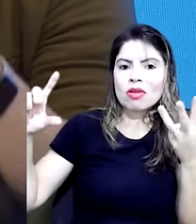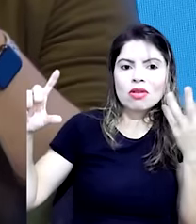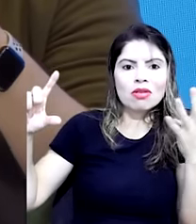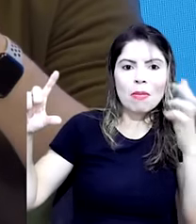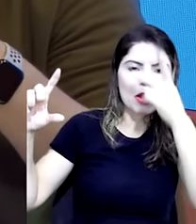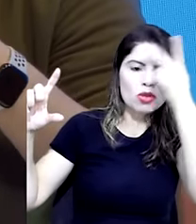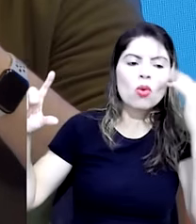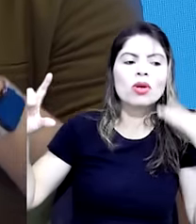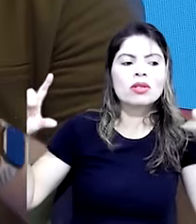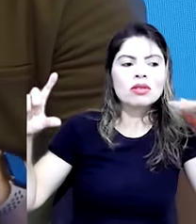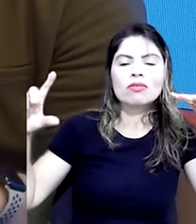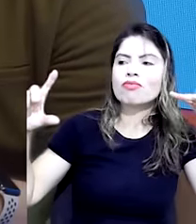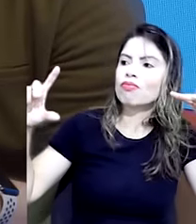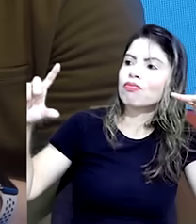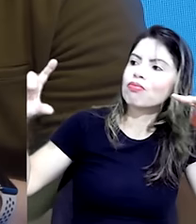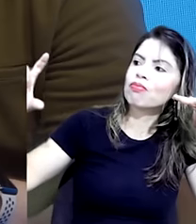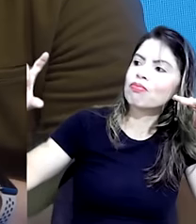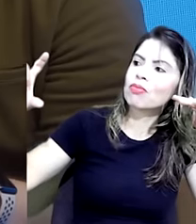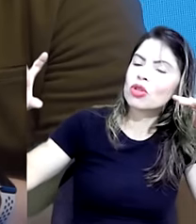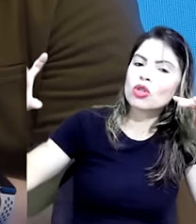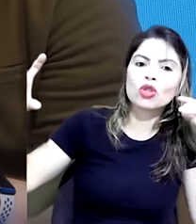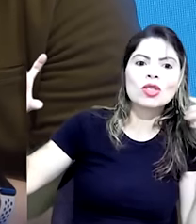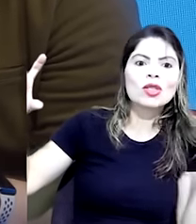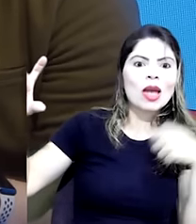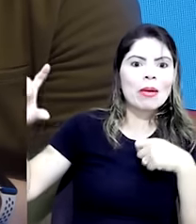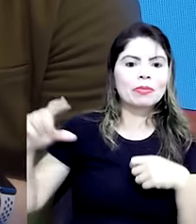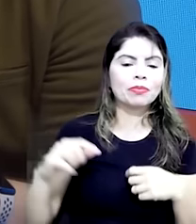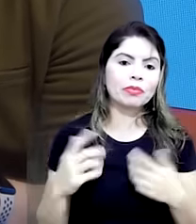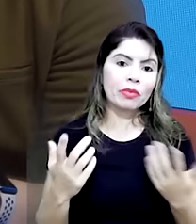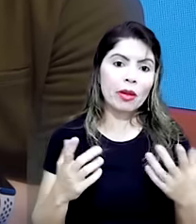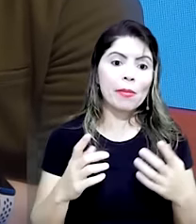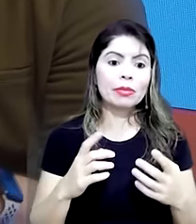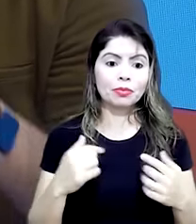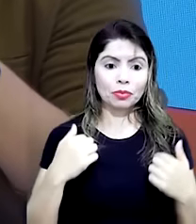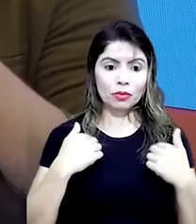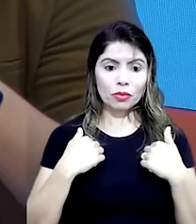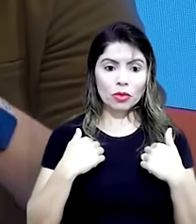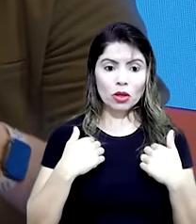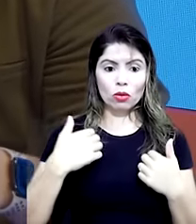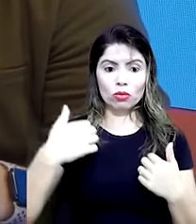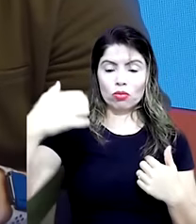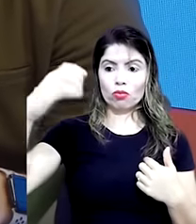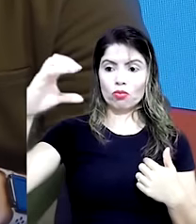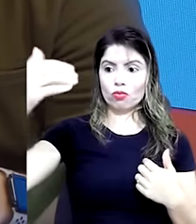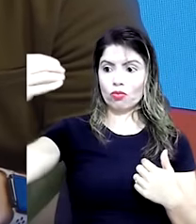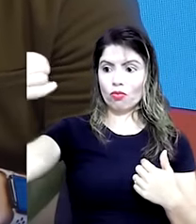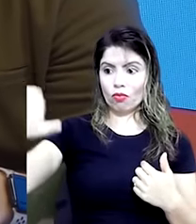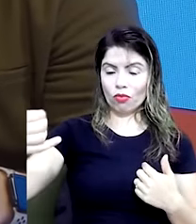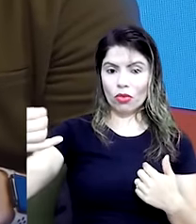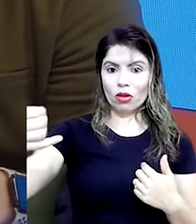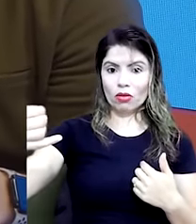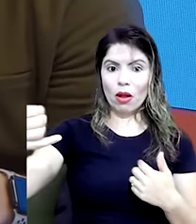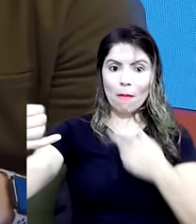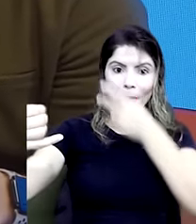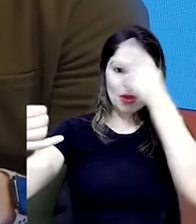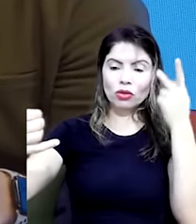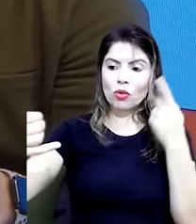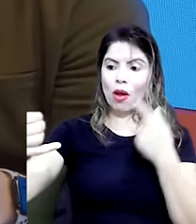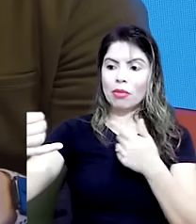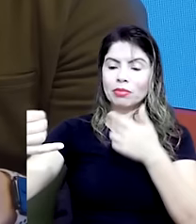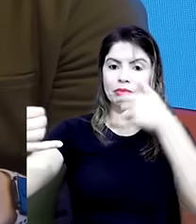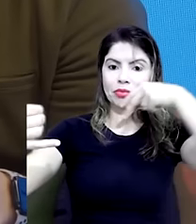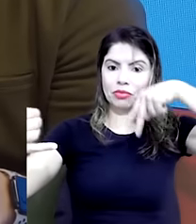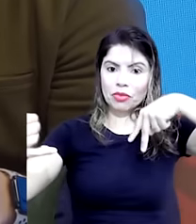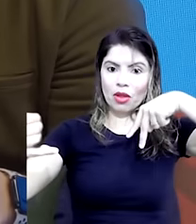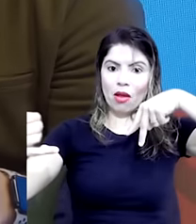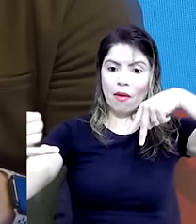em pelas câmeras Então você tem uma câmera que pega o que tá no primeiro plano então eu tô aqui eu tenho um objeto logo à frente uma pessoa o Edvan